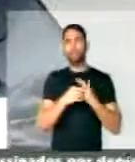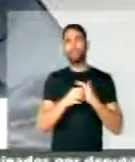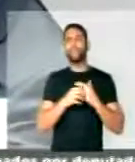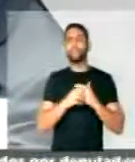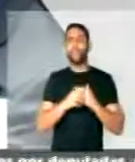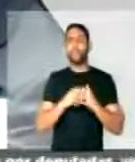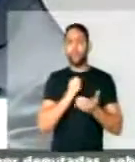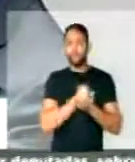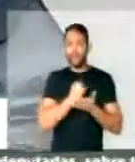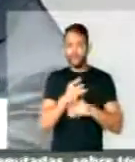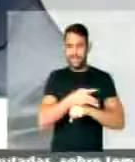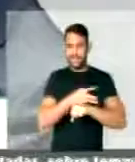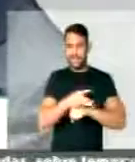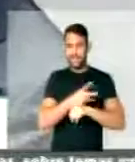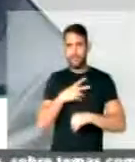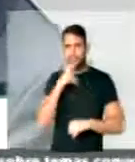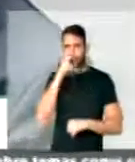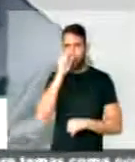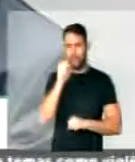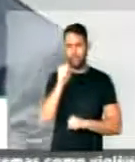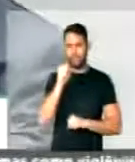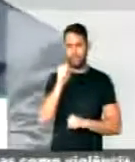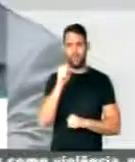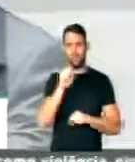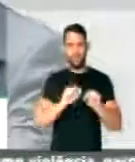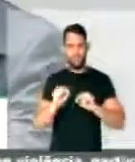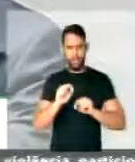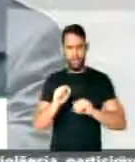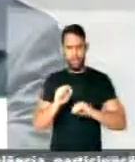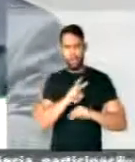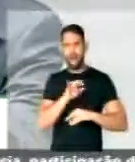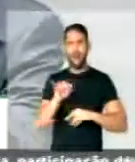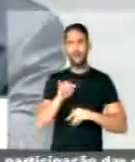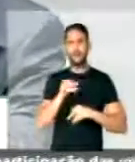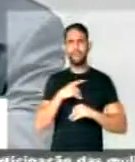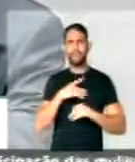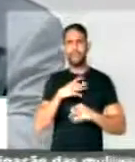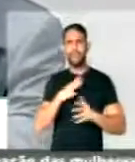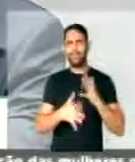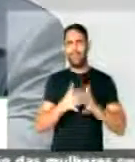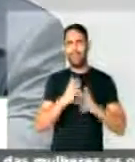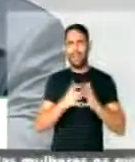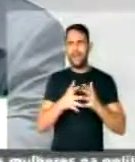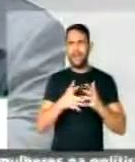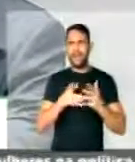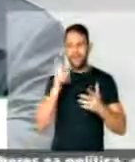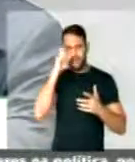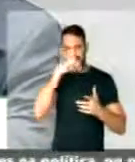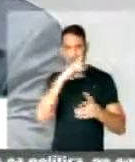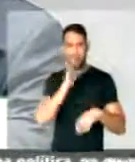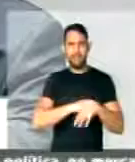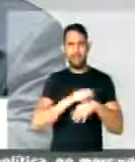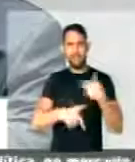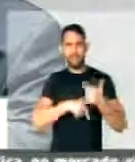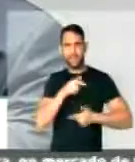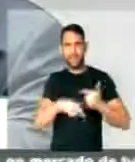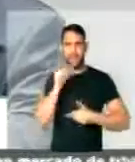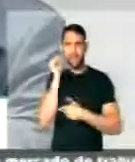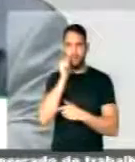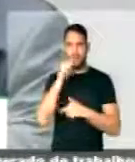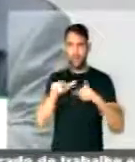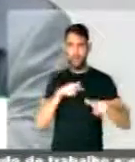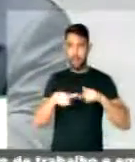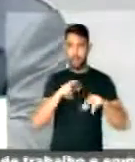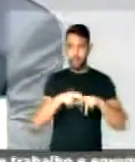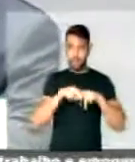uma terceirização selvagem que vai precarizar ainda mais o trabalho da mulher trabalhadora. E